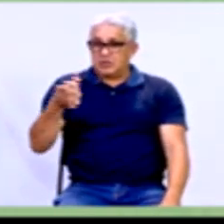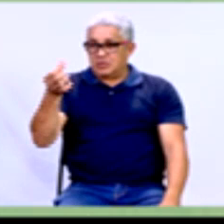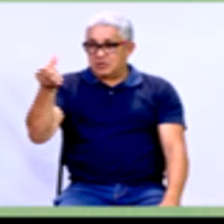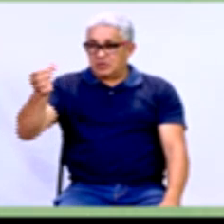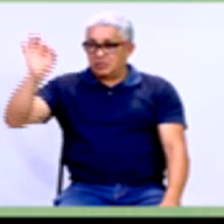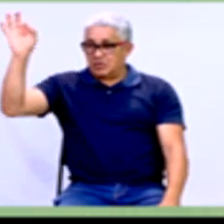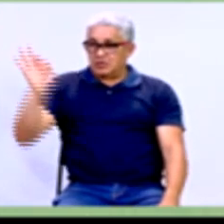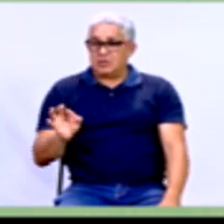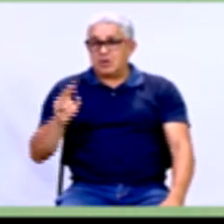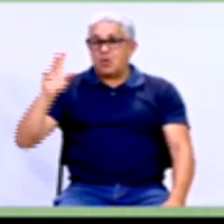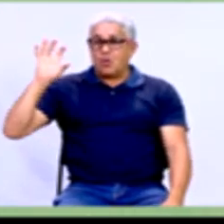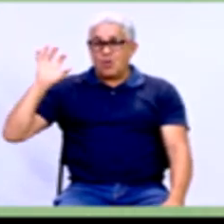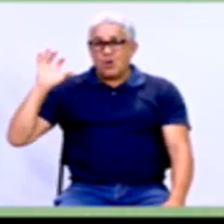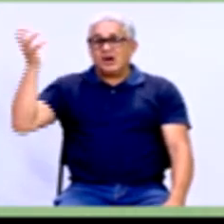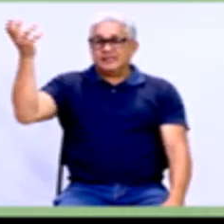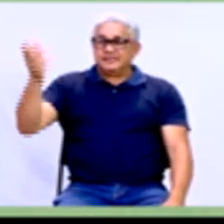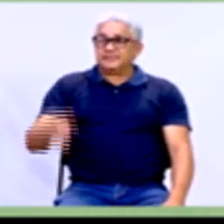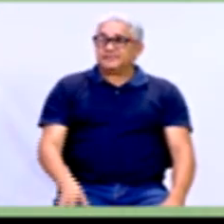66,66% disso acontecer.